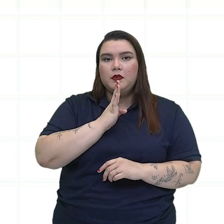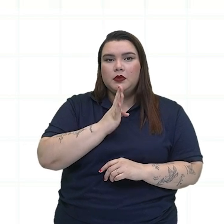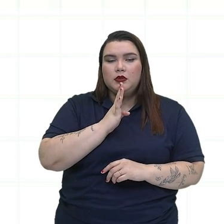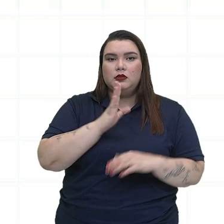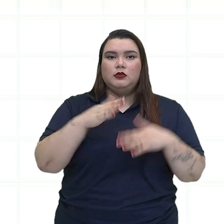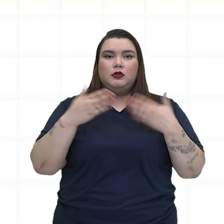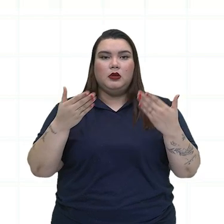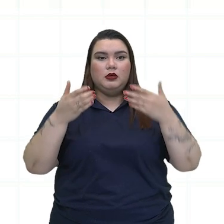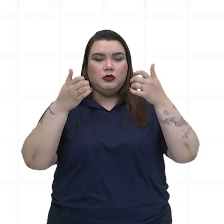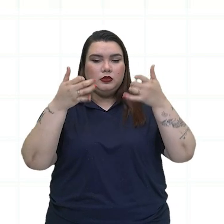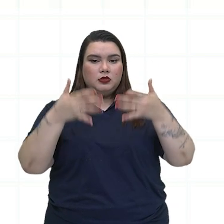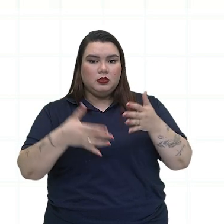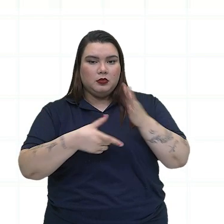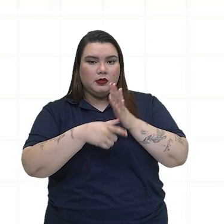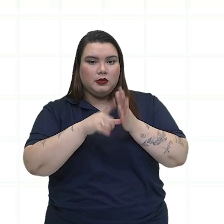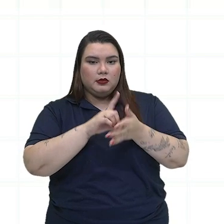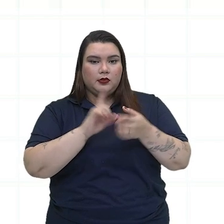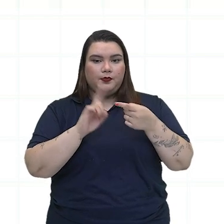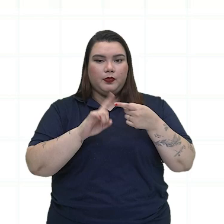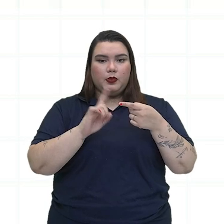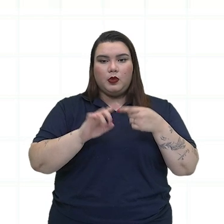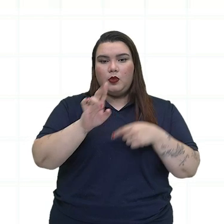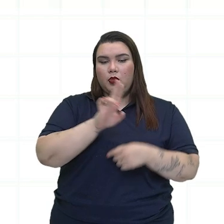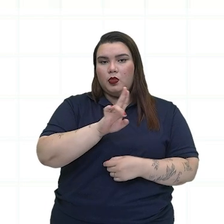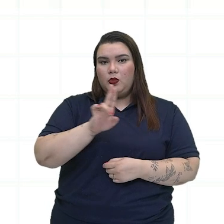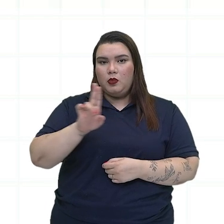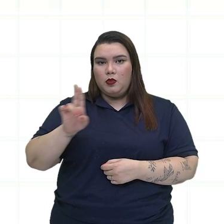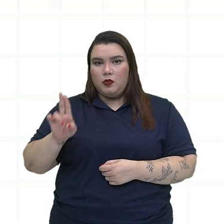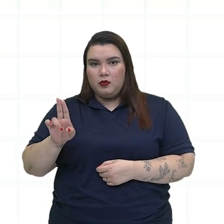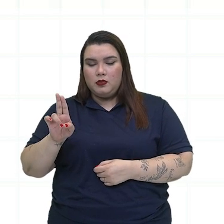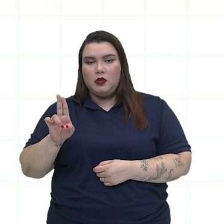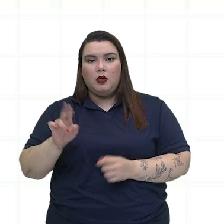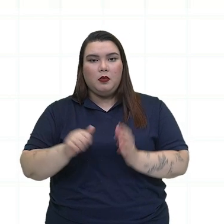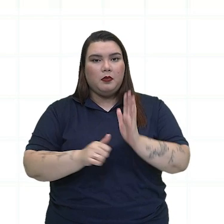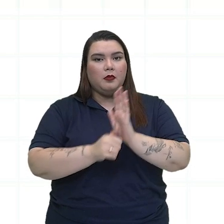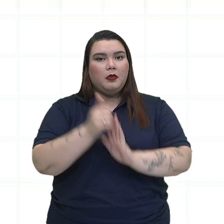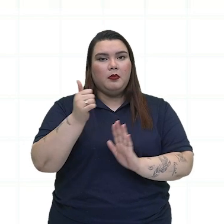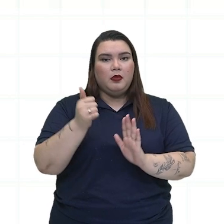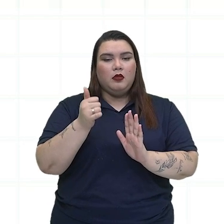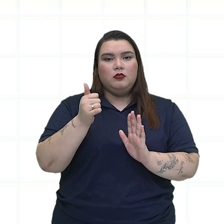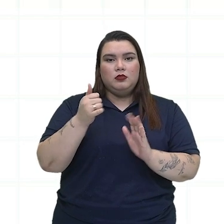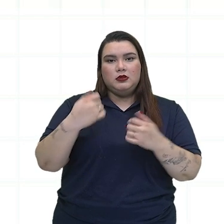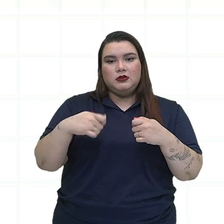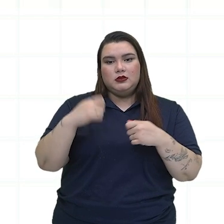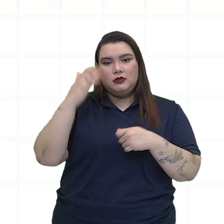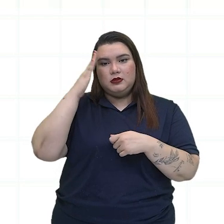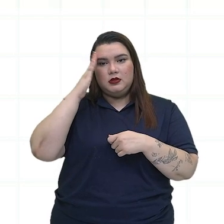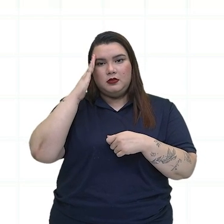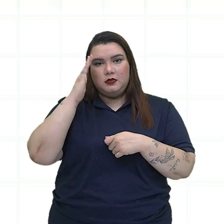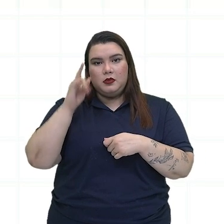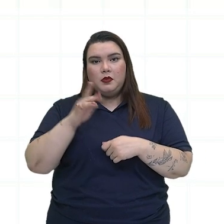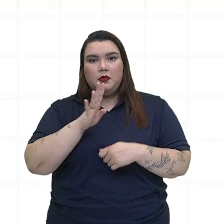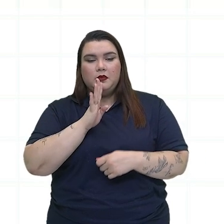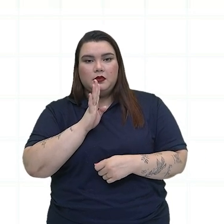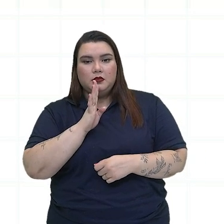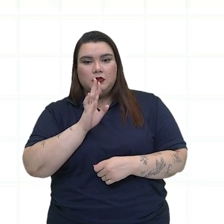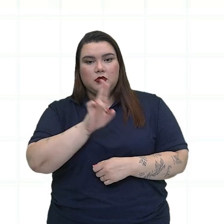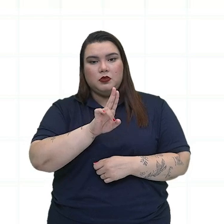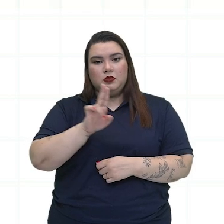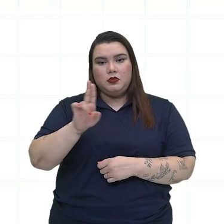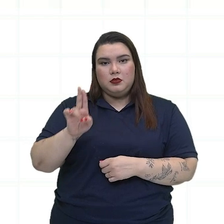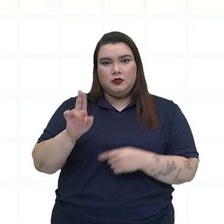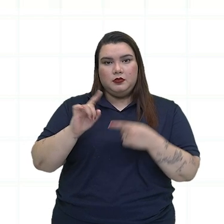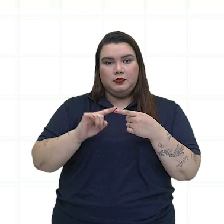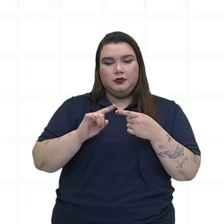Como nós dissemos ali que o name é a primeira coisa, né? Que eu fico sabendo de alguém quando eu conheço. Então,